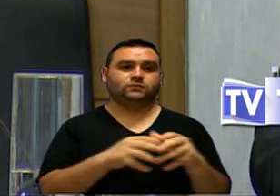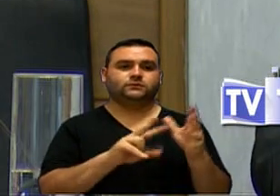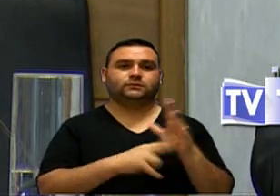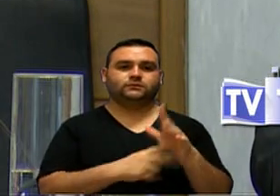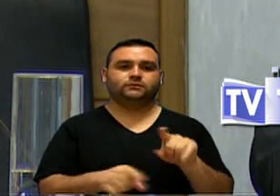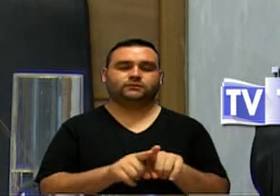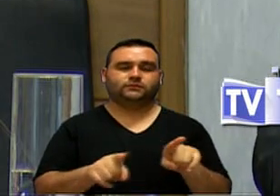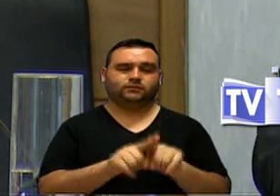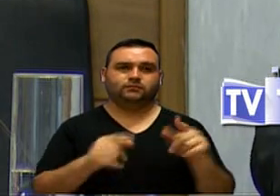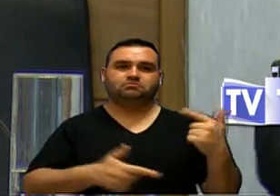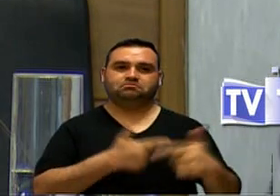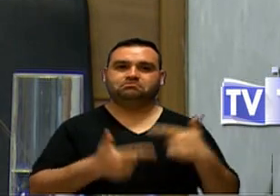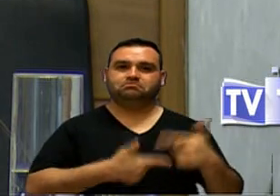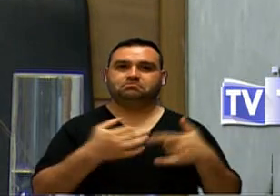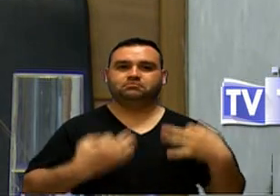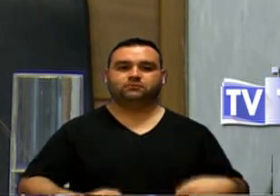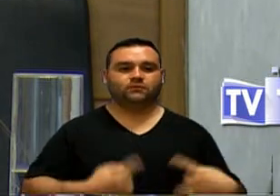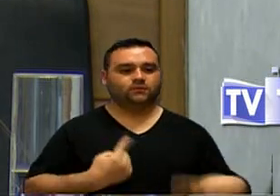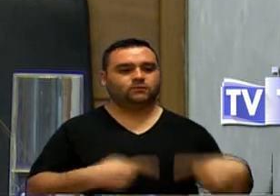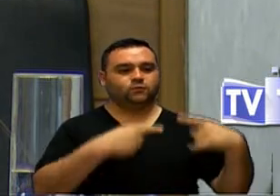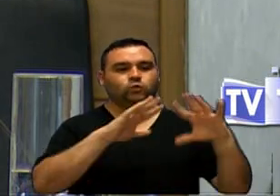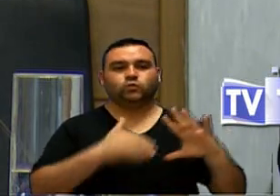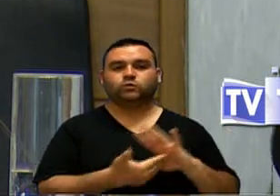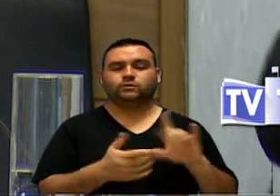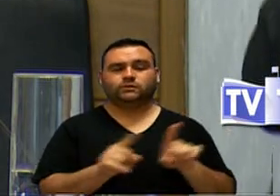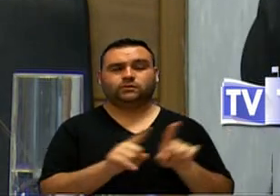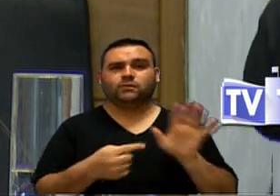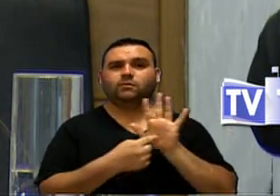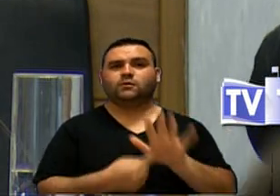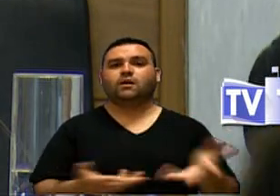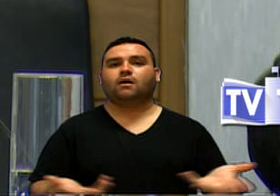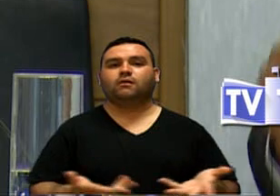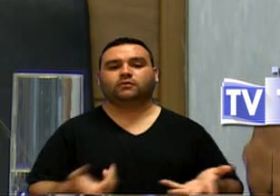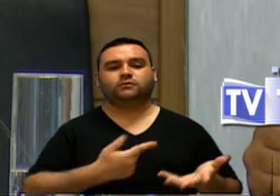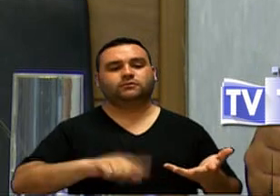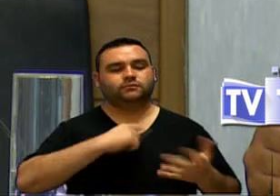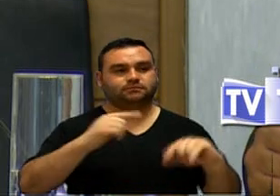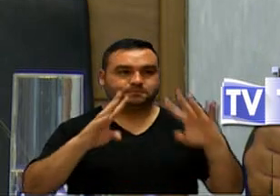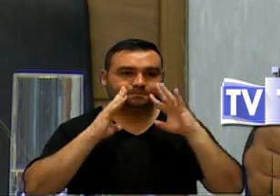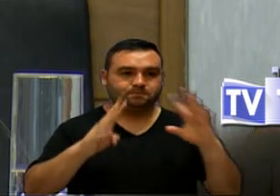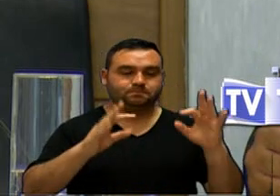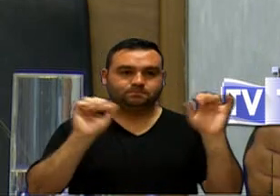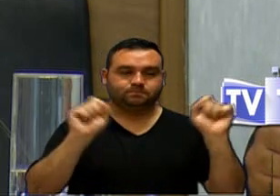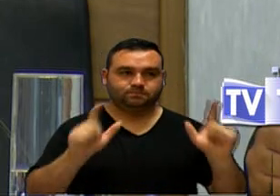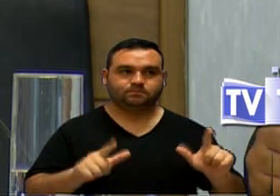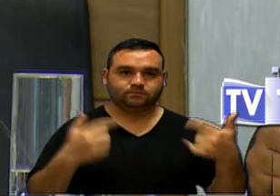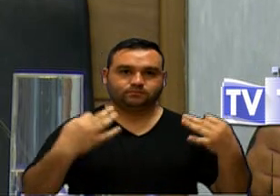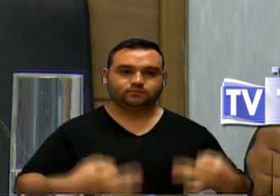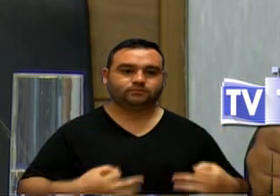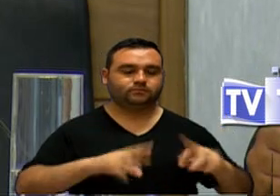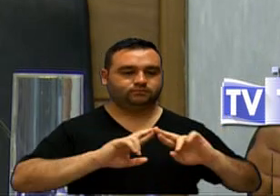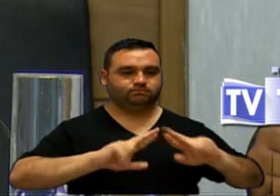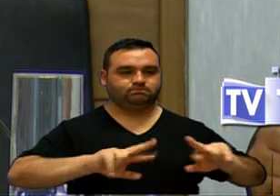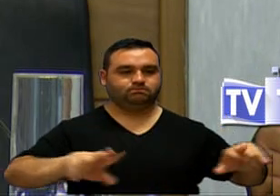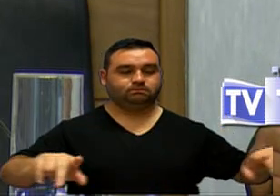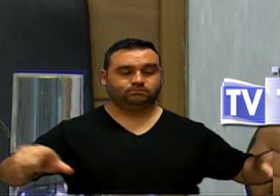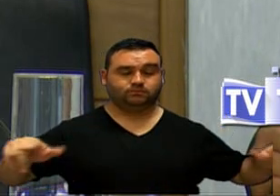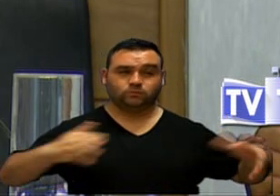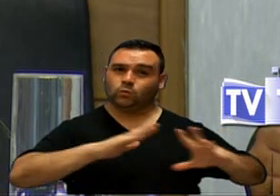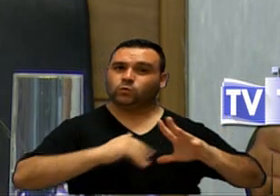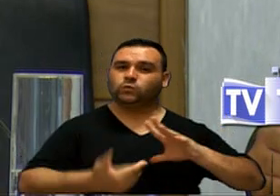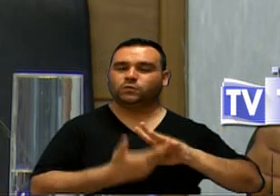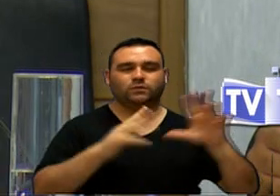que tem participado ativamente aí das nossas discussões e mostrar que nós estamos atentos e as divergências elas